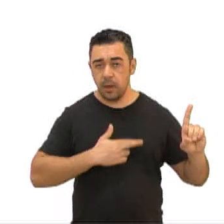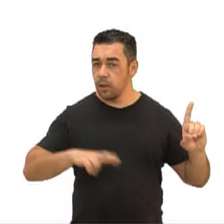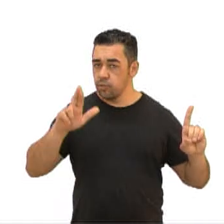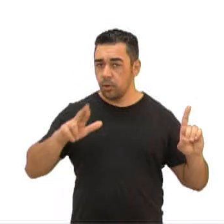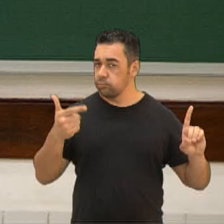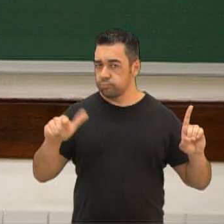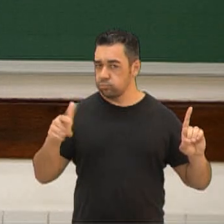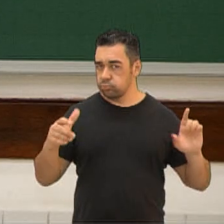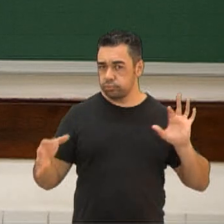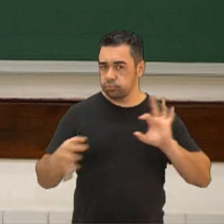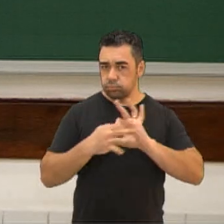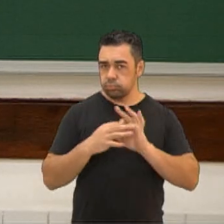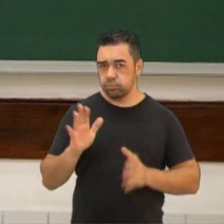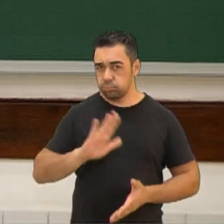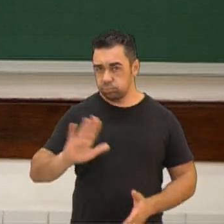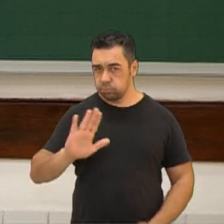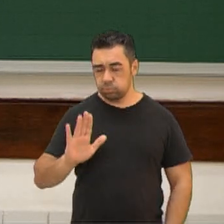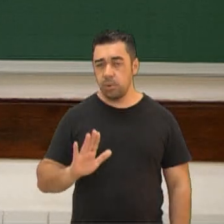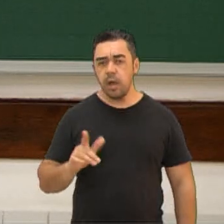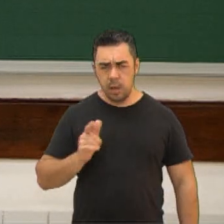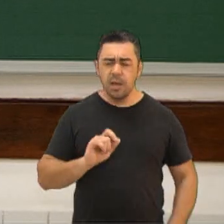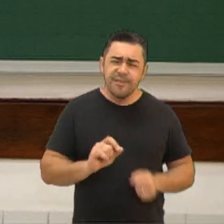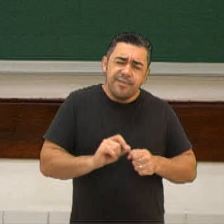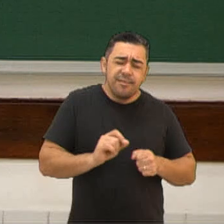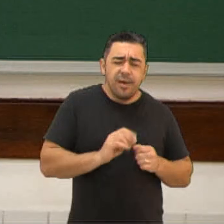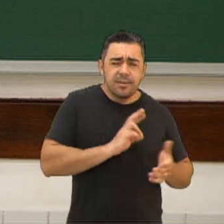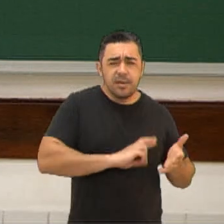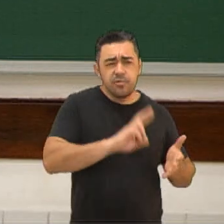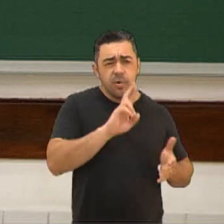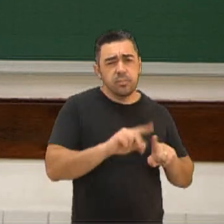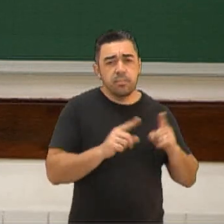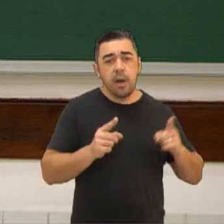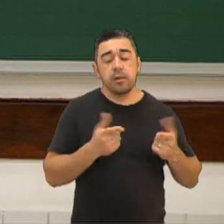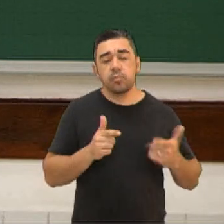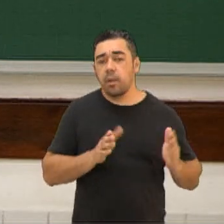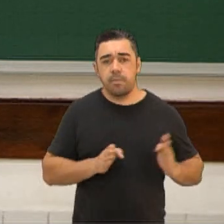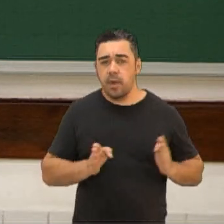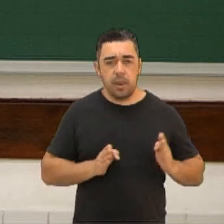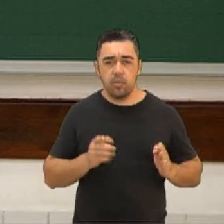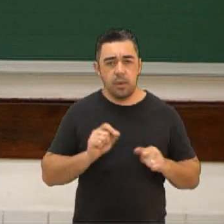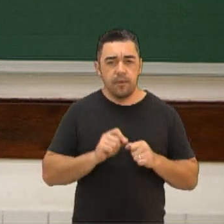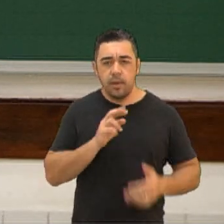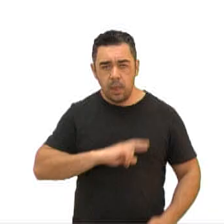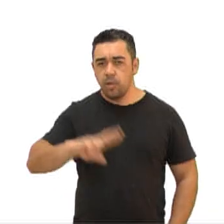religiosa. Ele até fez algumas obras com esse tema, mas não tem uma fase religiosa.